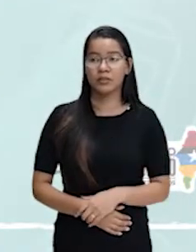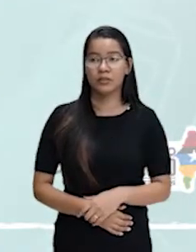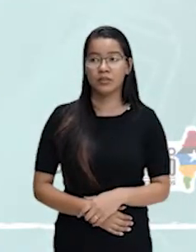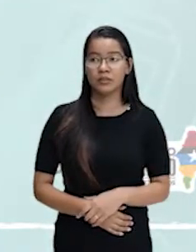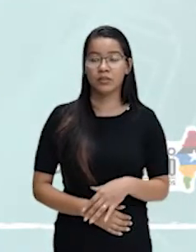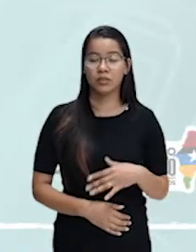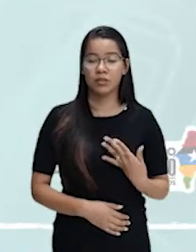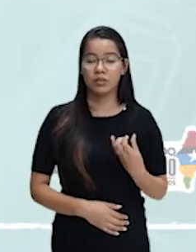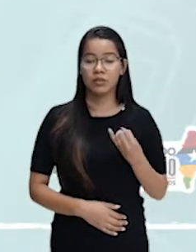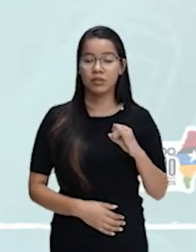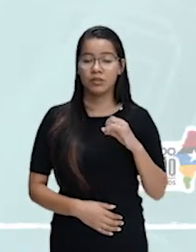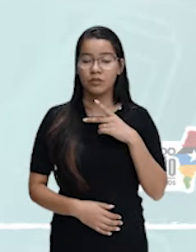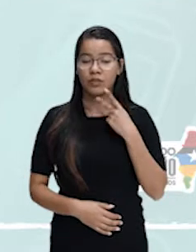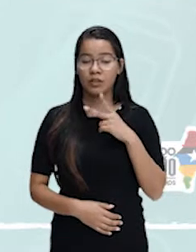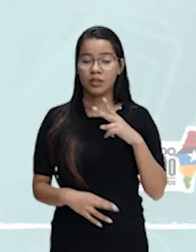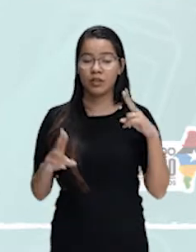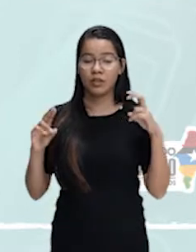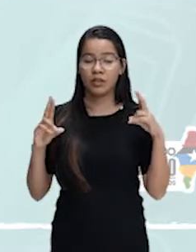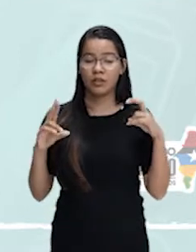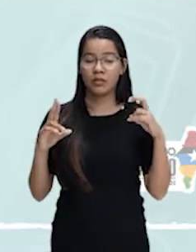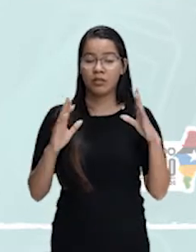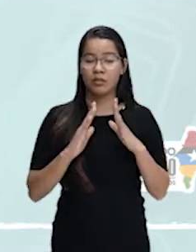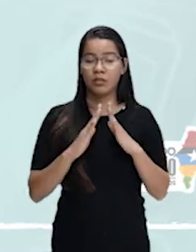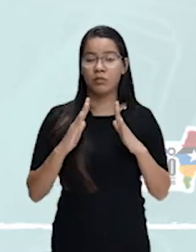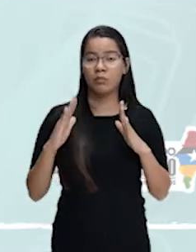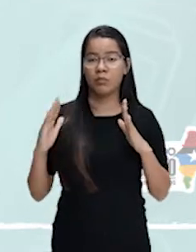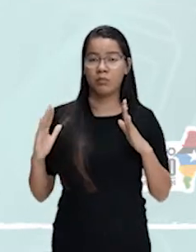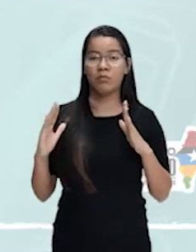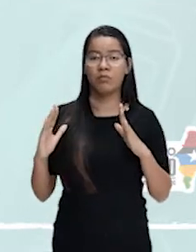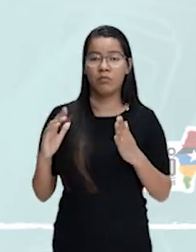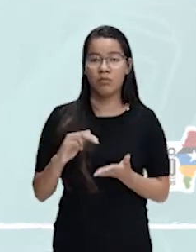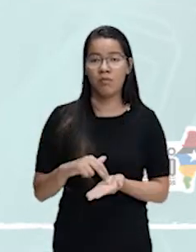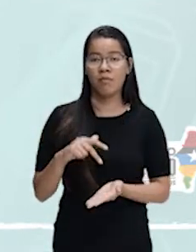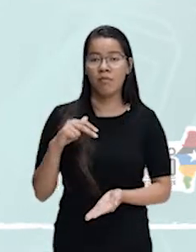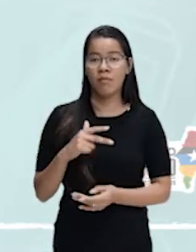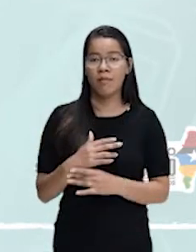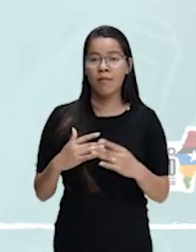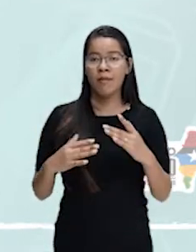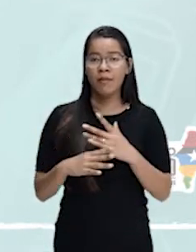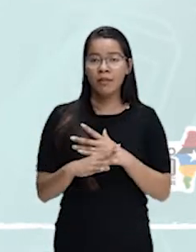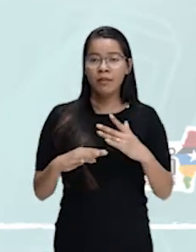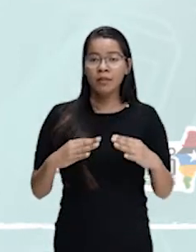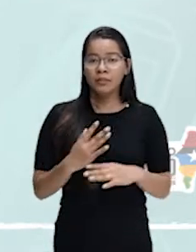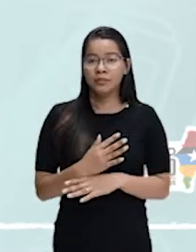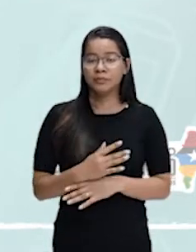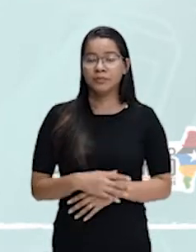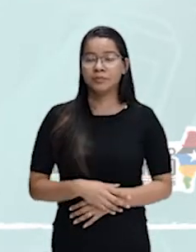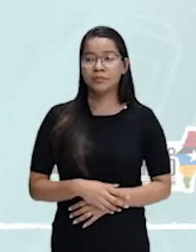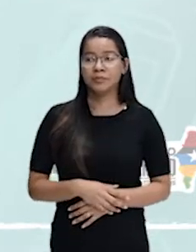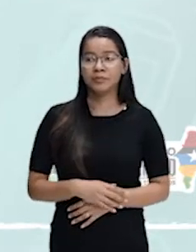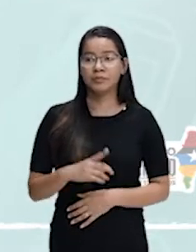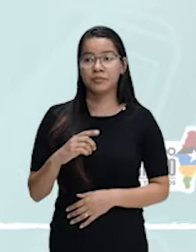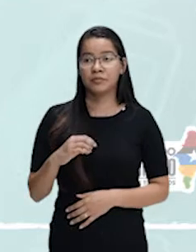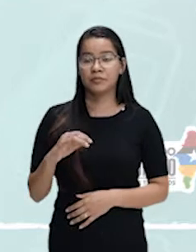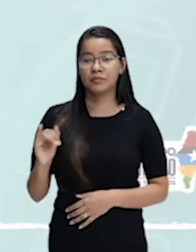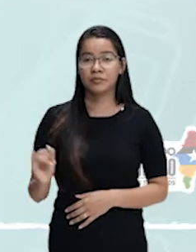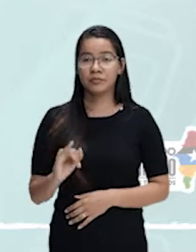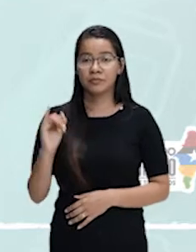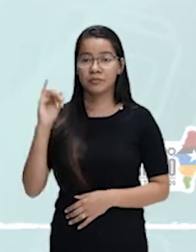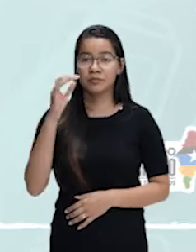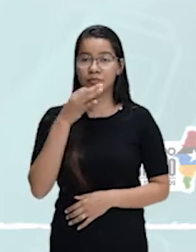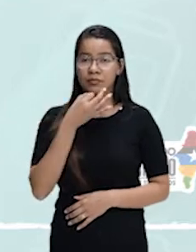quando se fala sobre as faces do renascimento urbano, né, na chamada Baixa Idade Média, muito pertinente